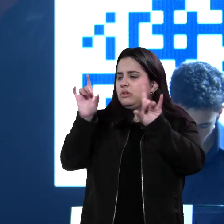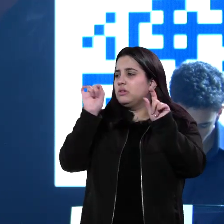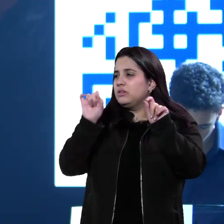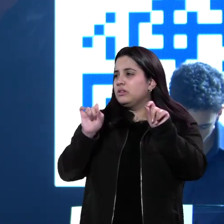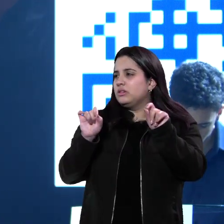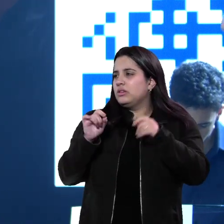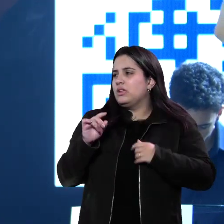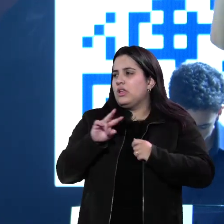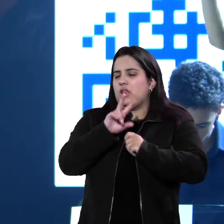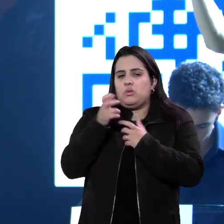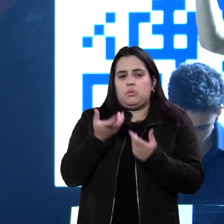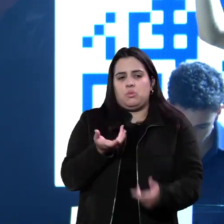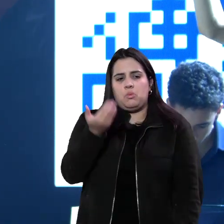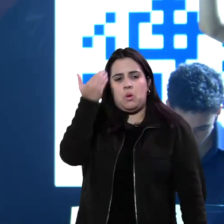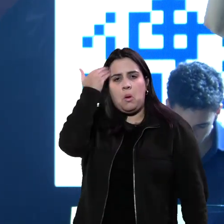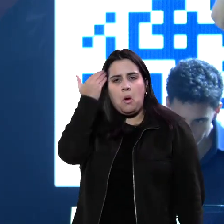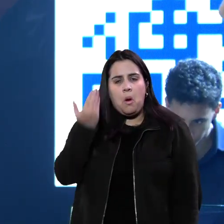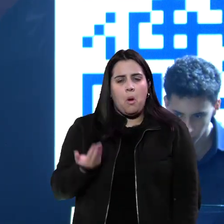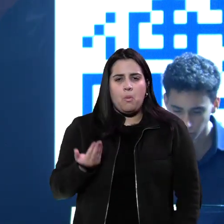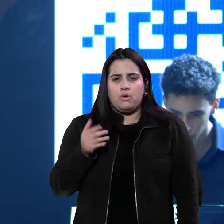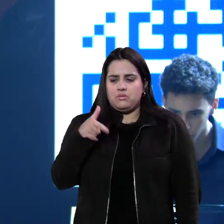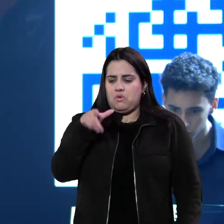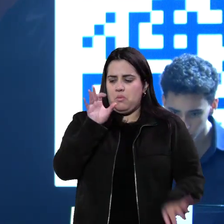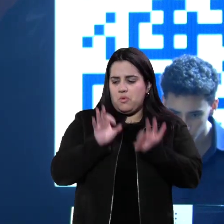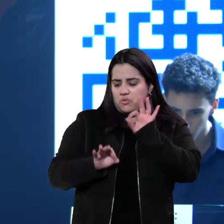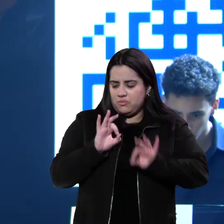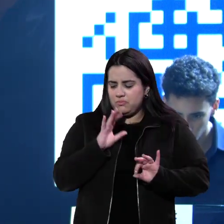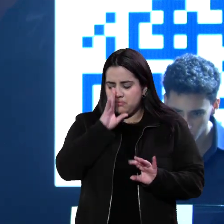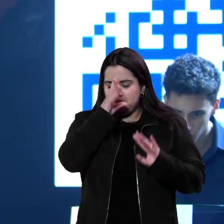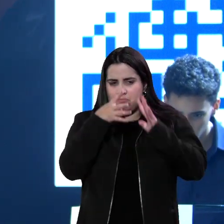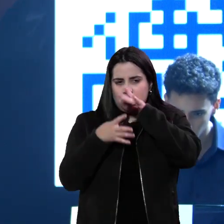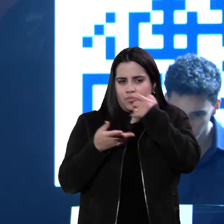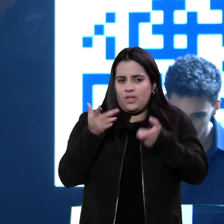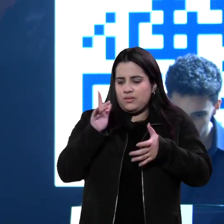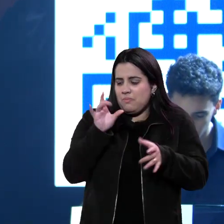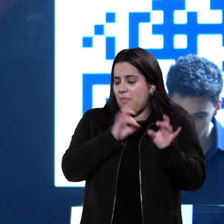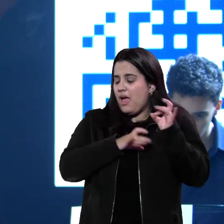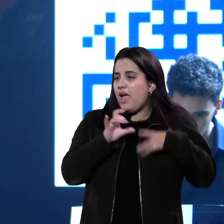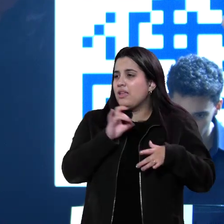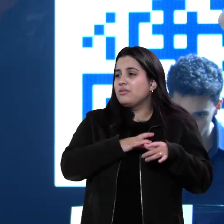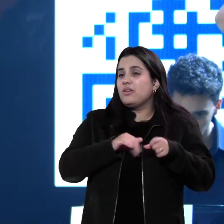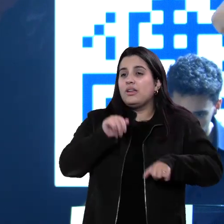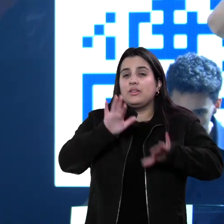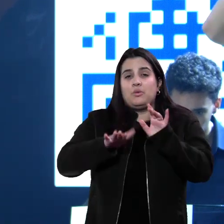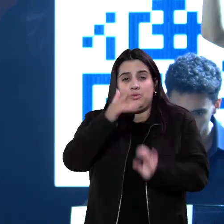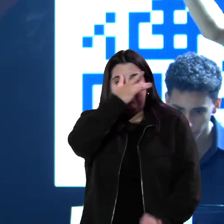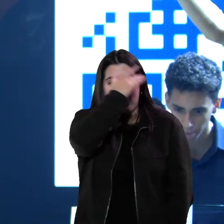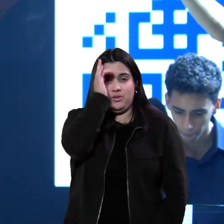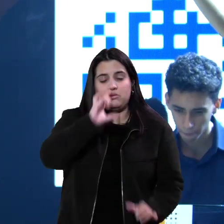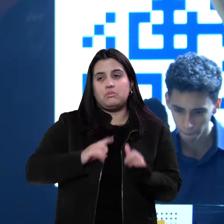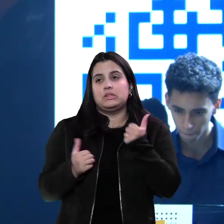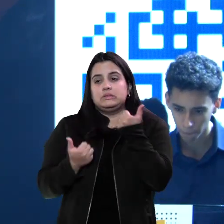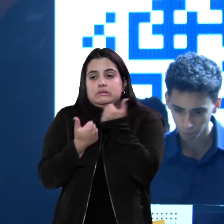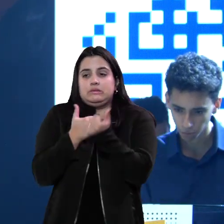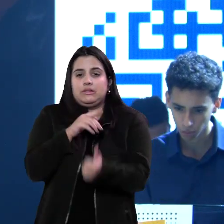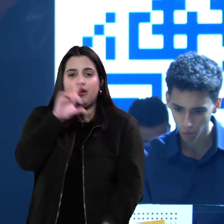sobre como réu, seja como juízes. Algumas pessoas têm se colocado no lugar de Deus aqui.